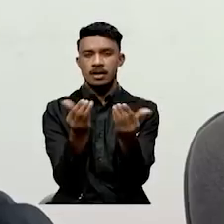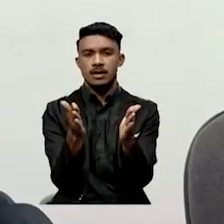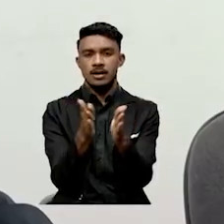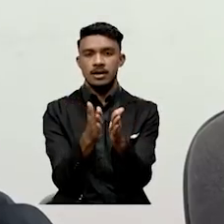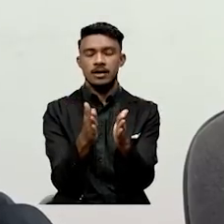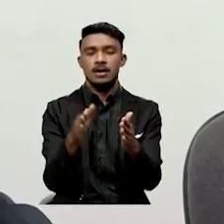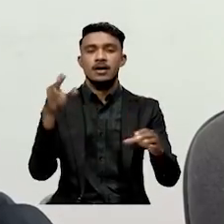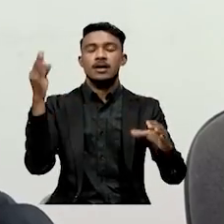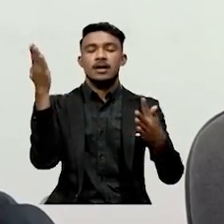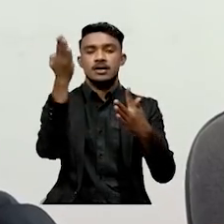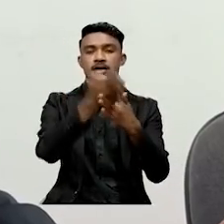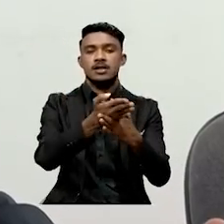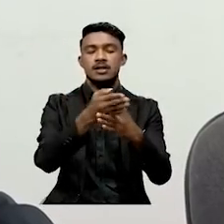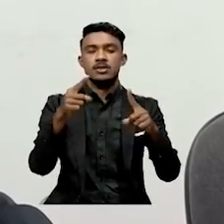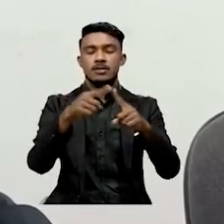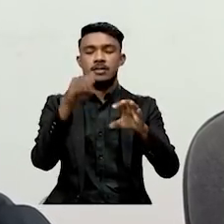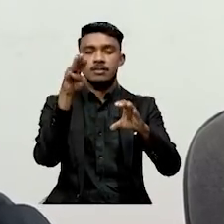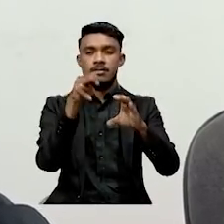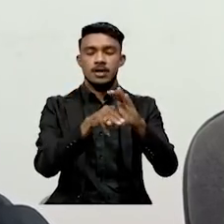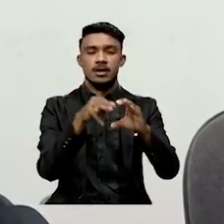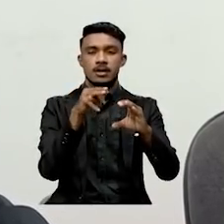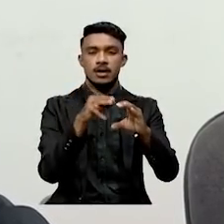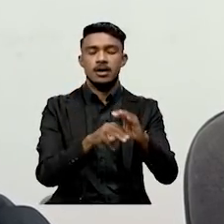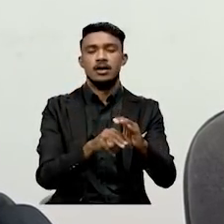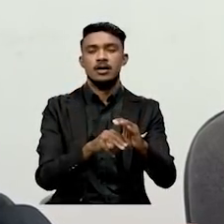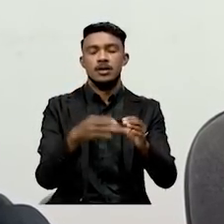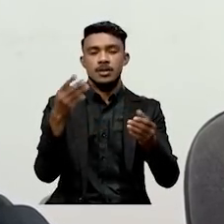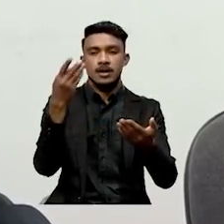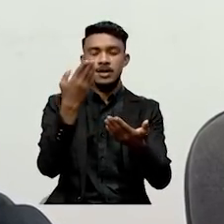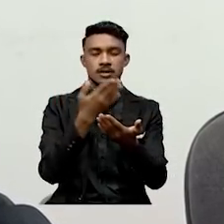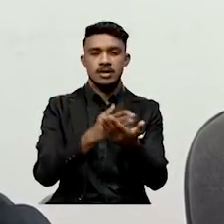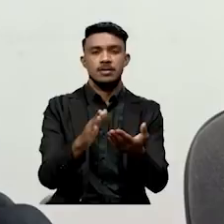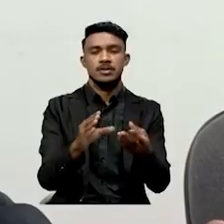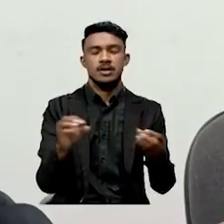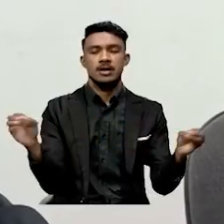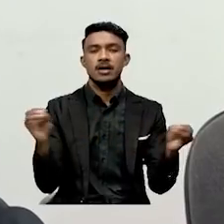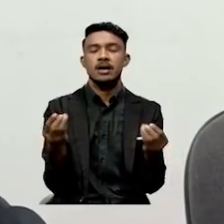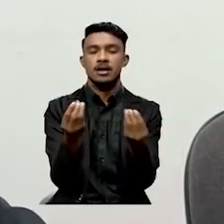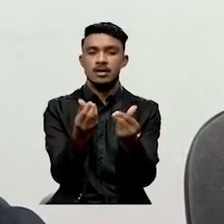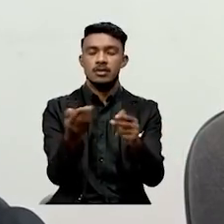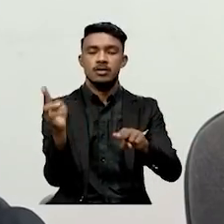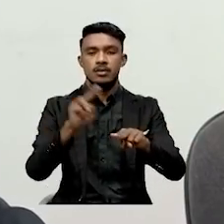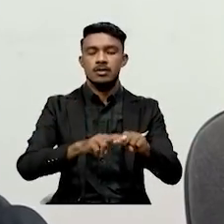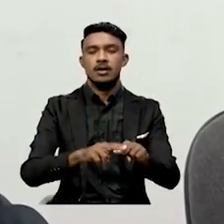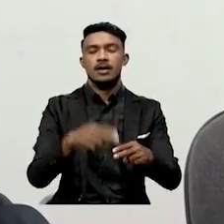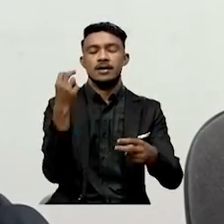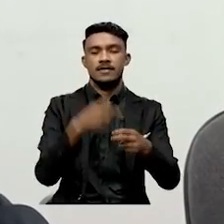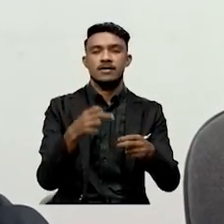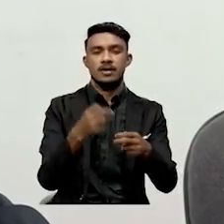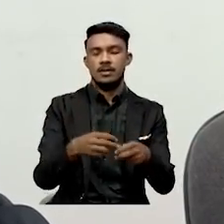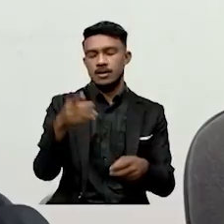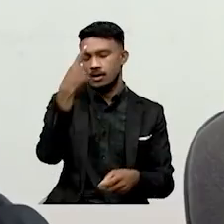acesso ao mercado lá de um poder de compra nos la suficiente. Aí né afeta de o consumidor se. Tá um